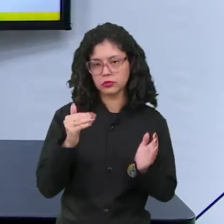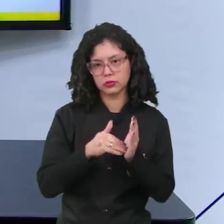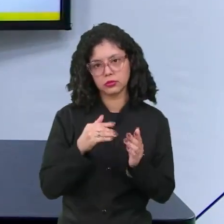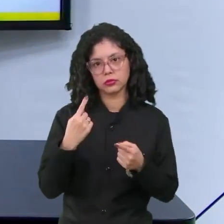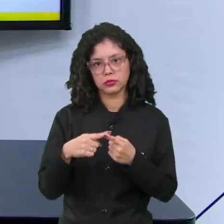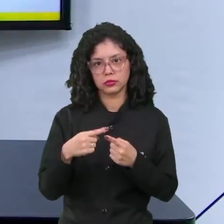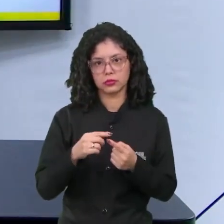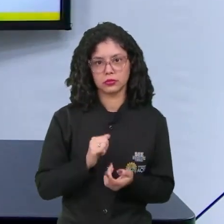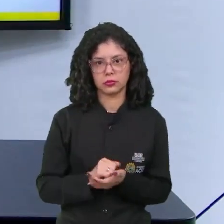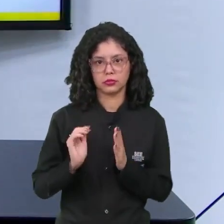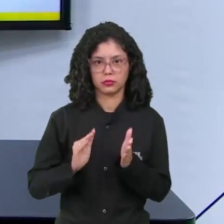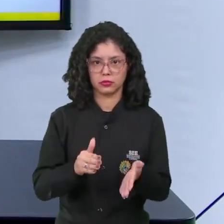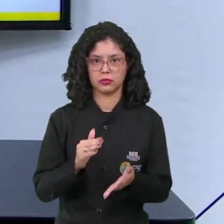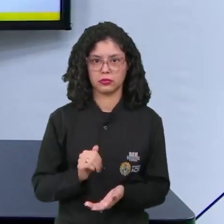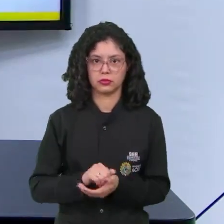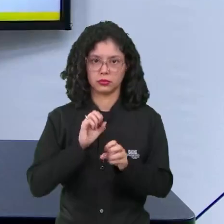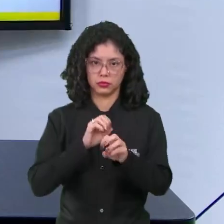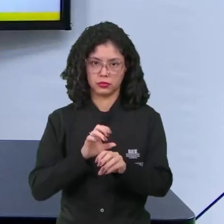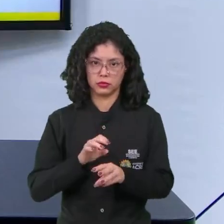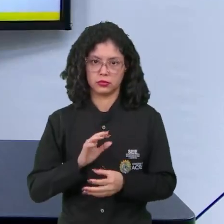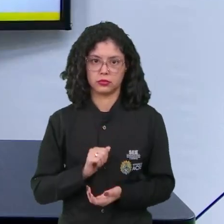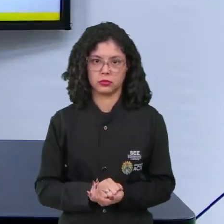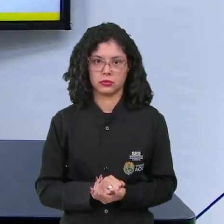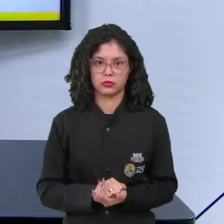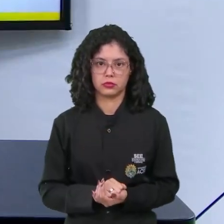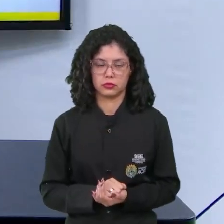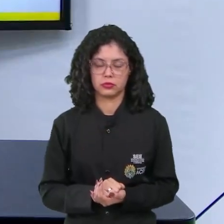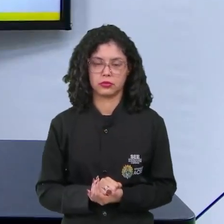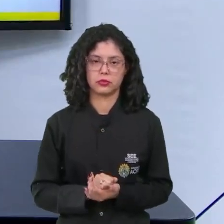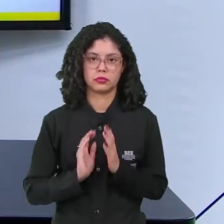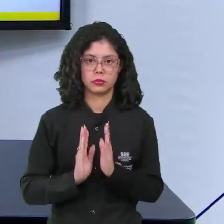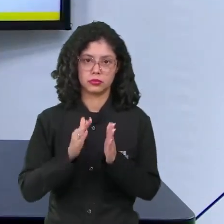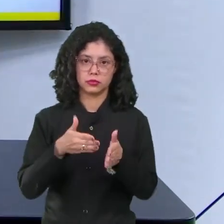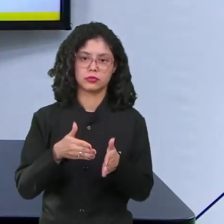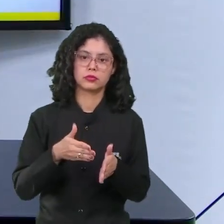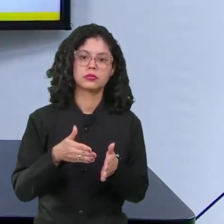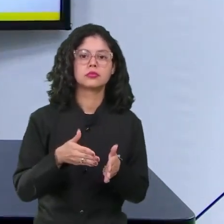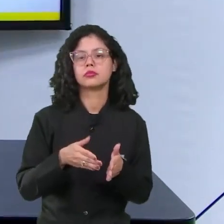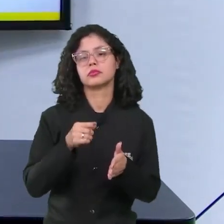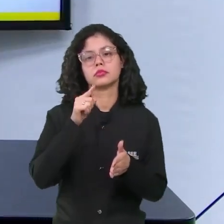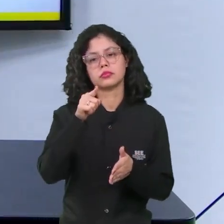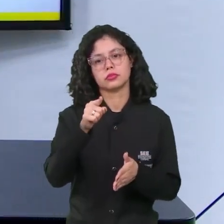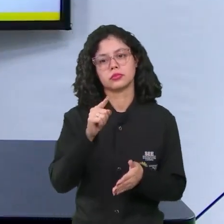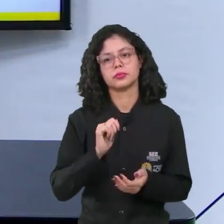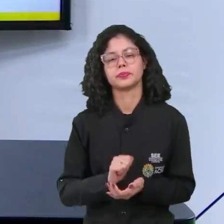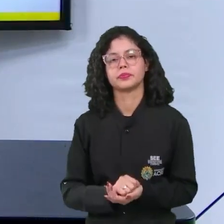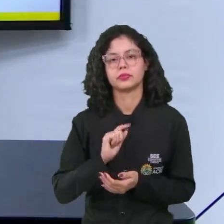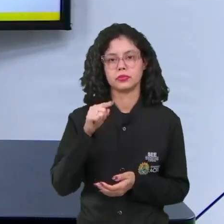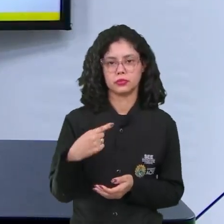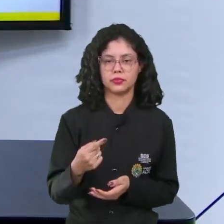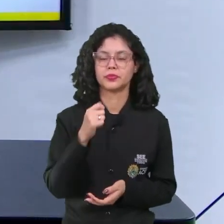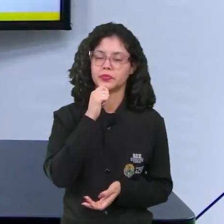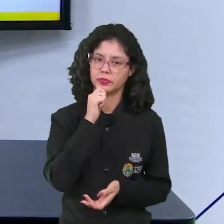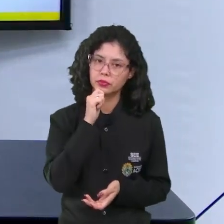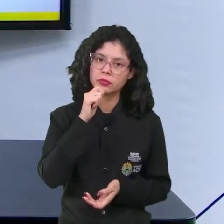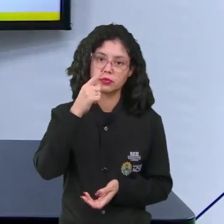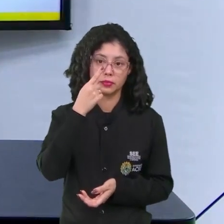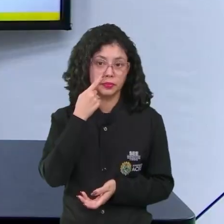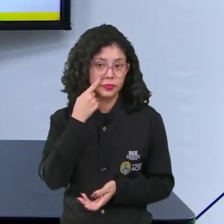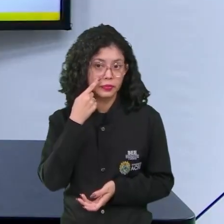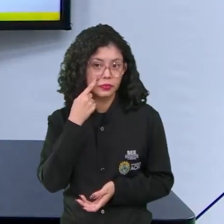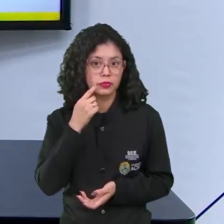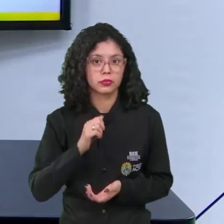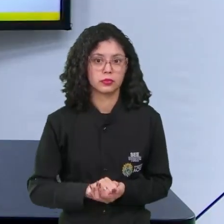porque esse é um dos objetivos da educação, viu? Esse é um dos objetivos de você estar aí do outro lado da tela